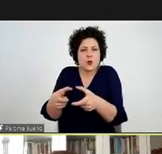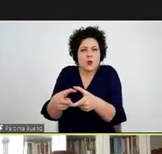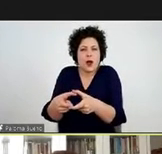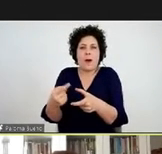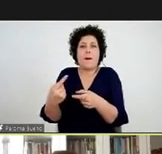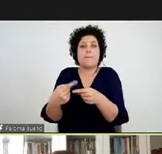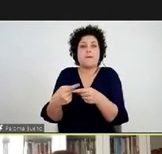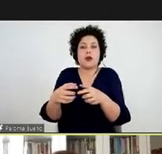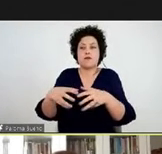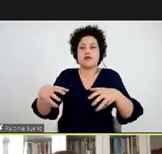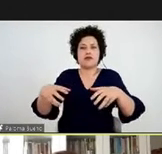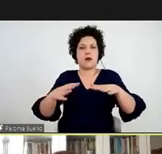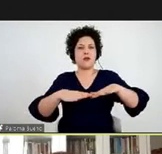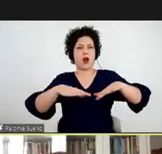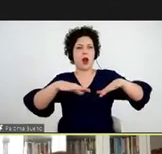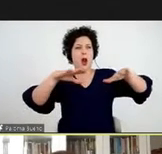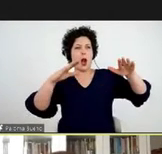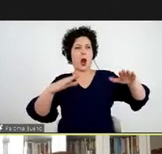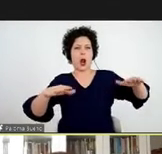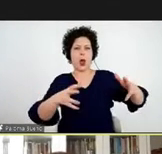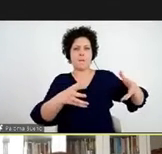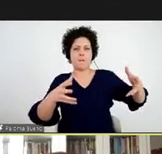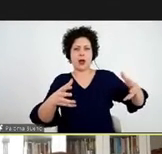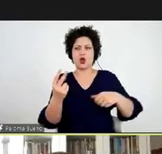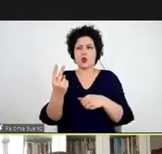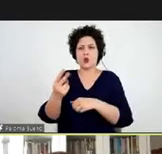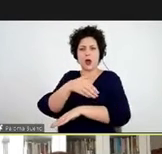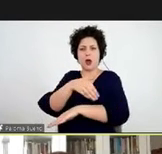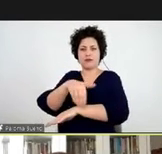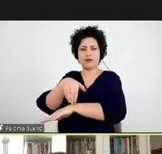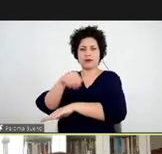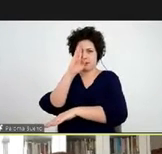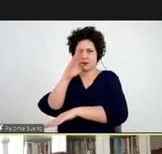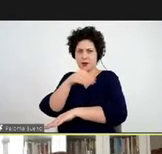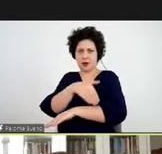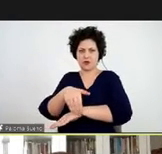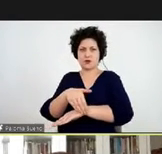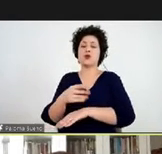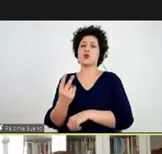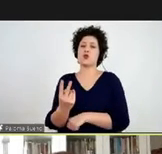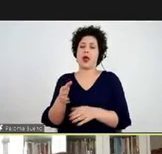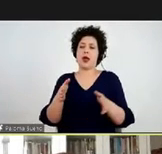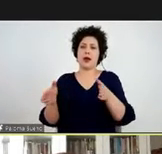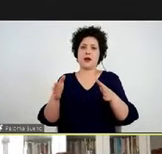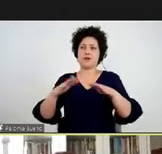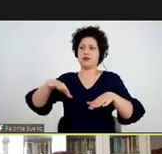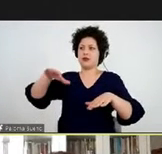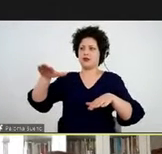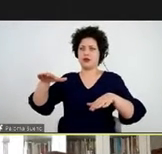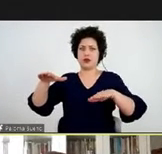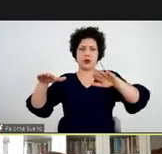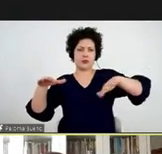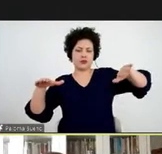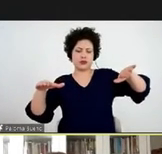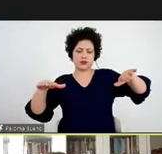área montanhosa e que somente 2 avenidas que ficam entre essa área montanhosa e a parte principal